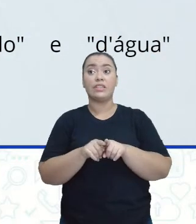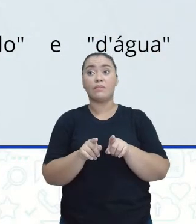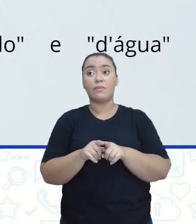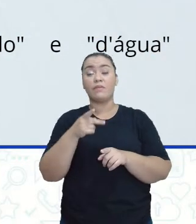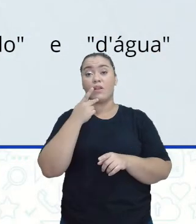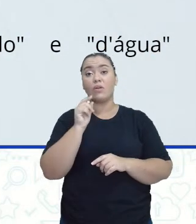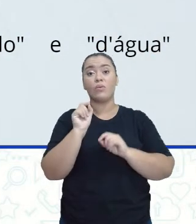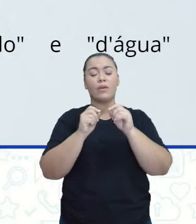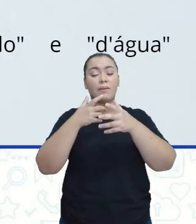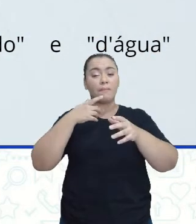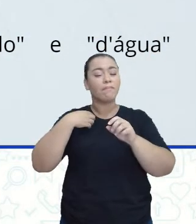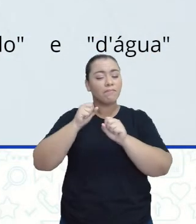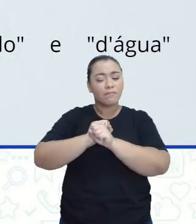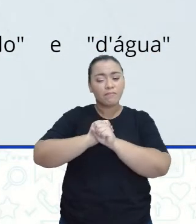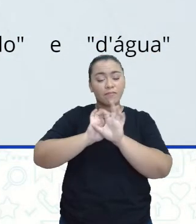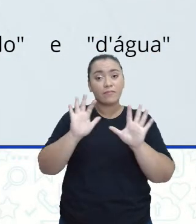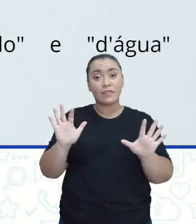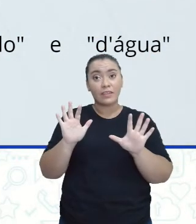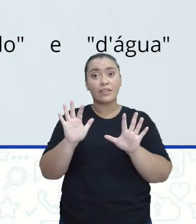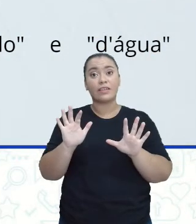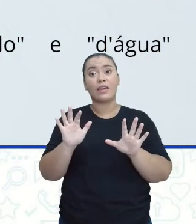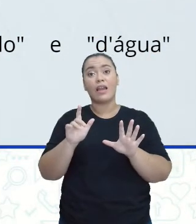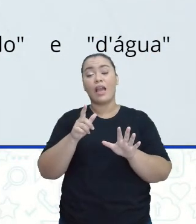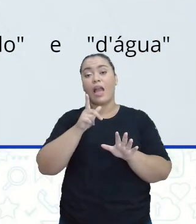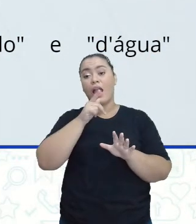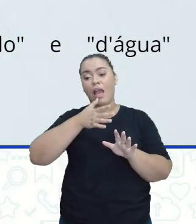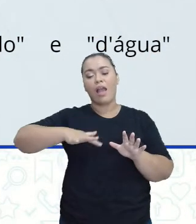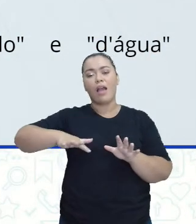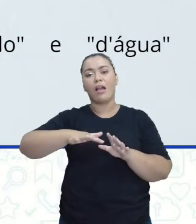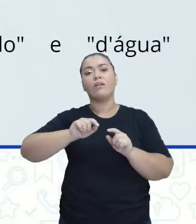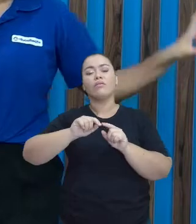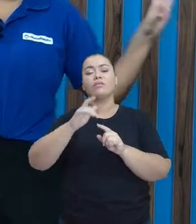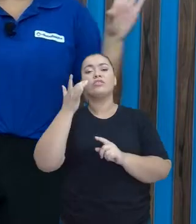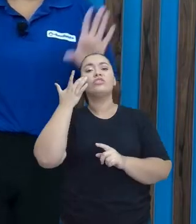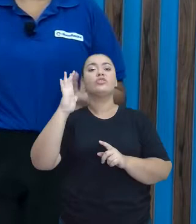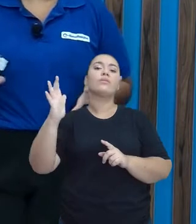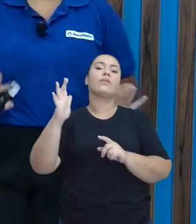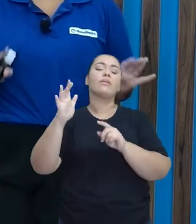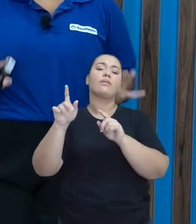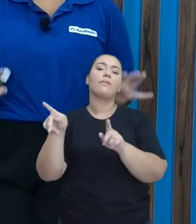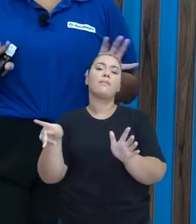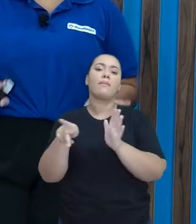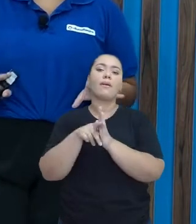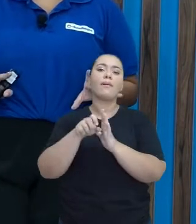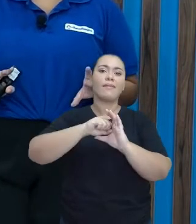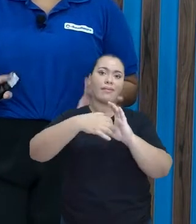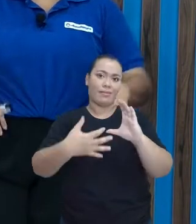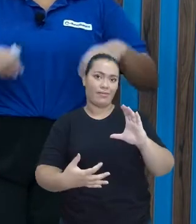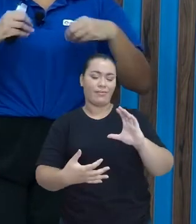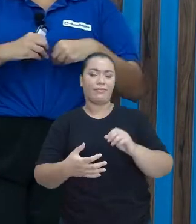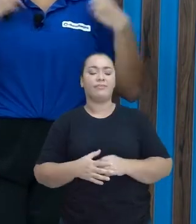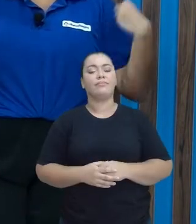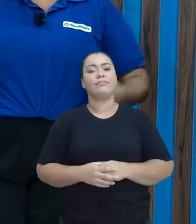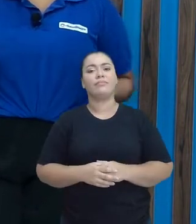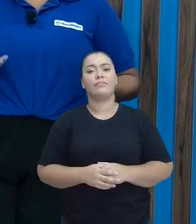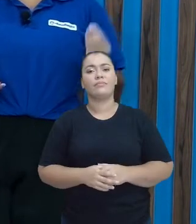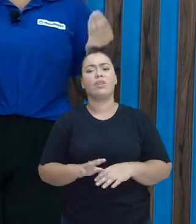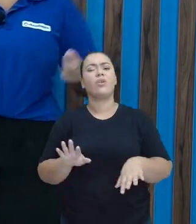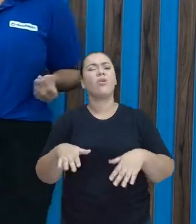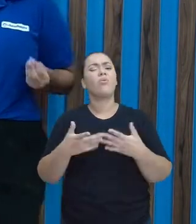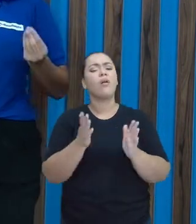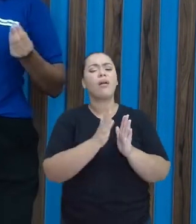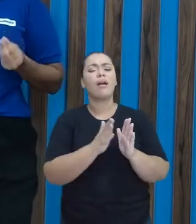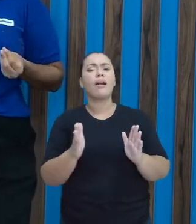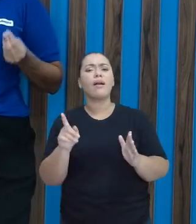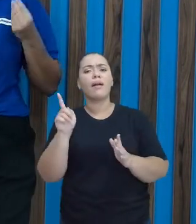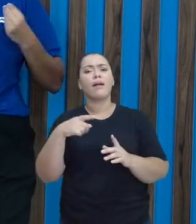espelho. E aí, a gente já viu isso, gente. Vocês já viram isso na vida escolar de vocês, com certeza. Que classe de palavra é